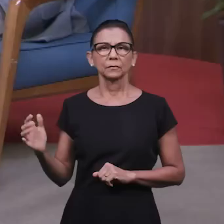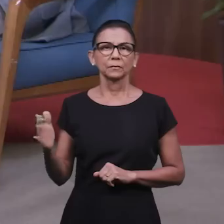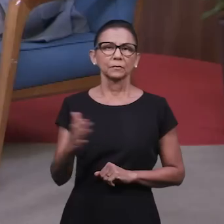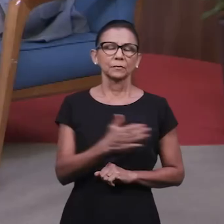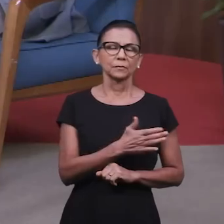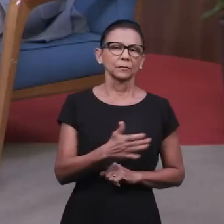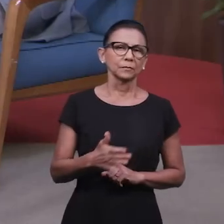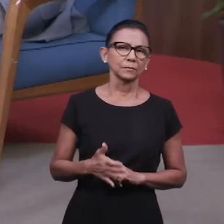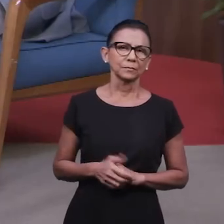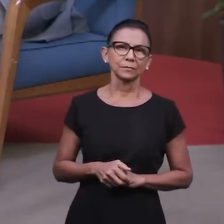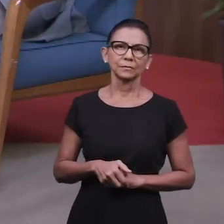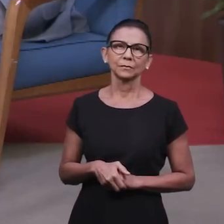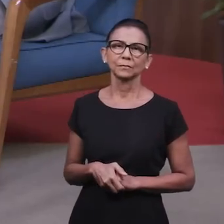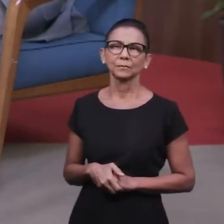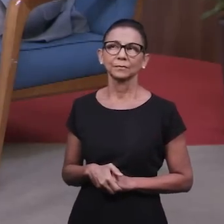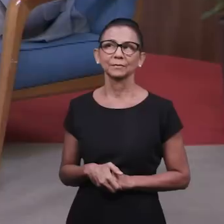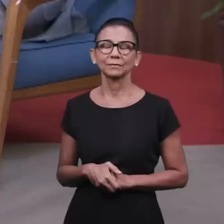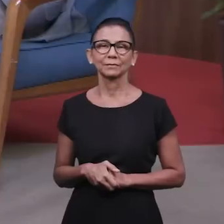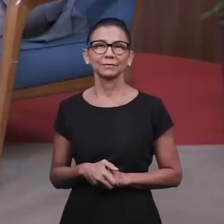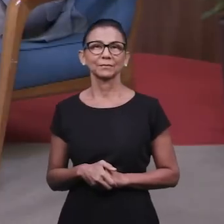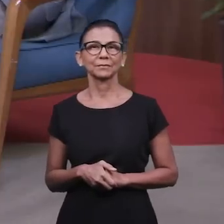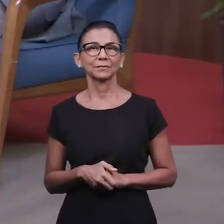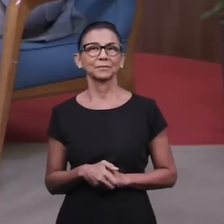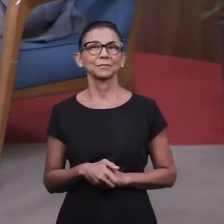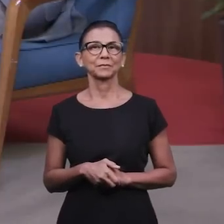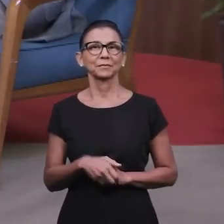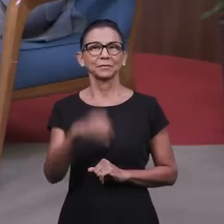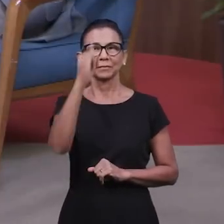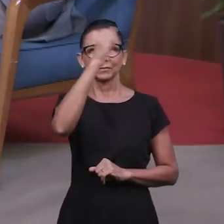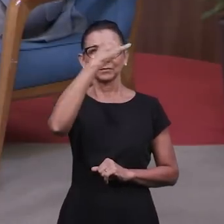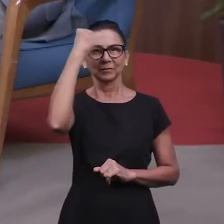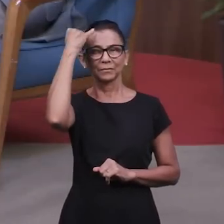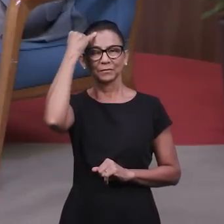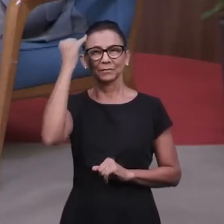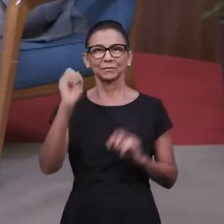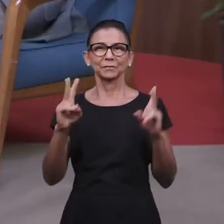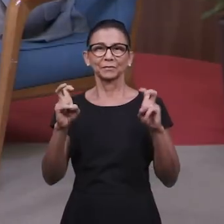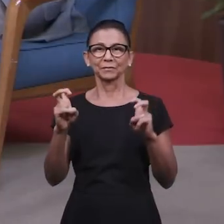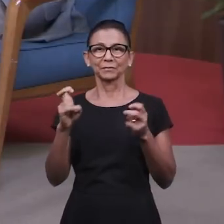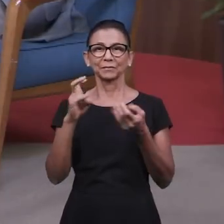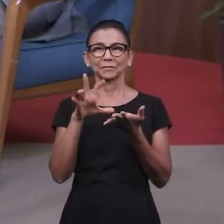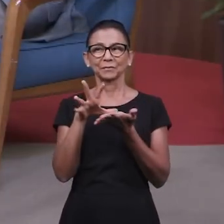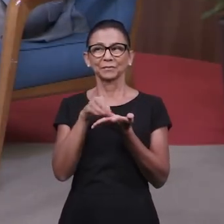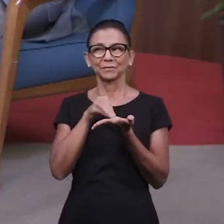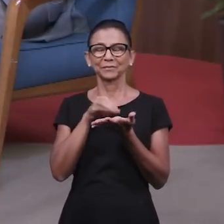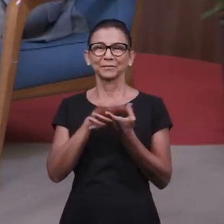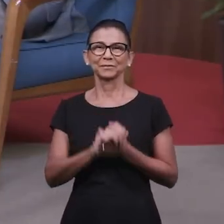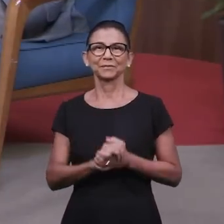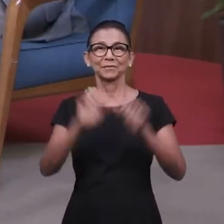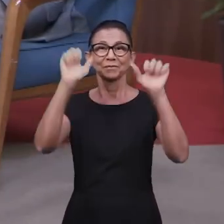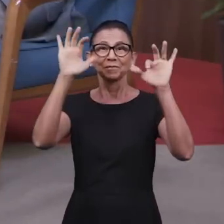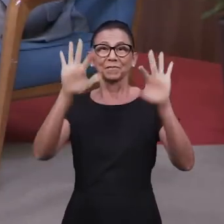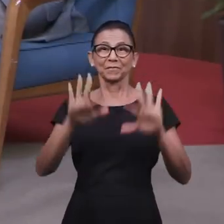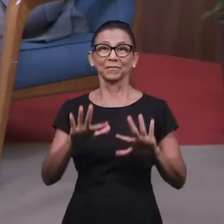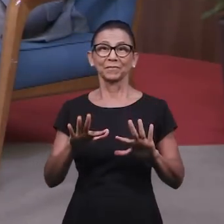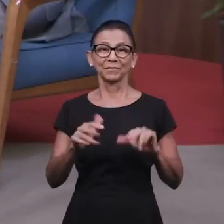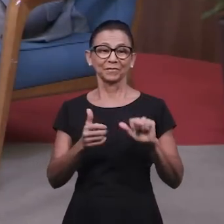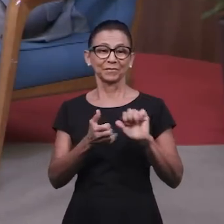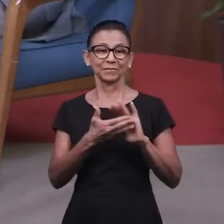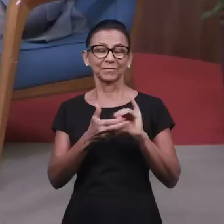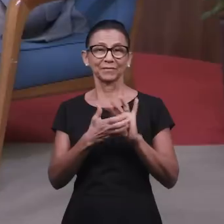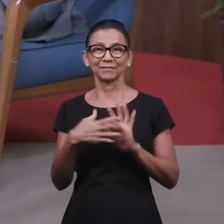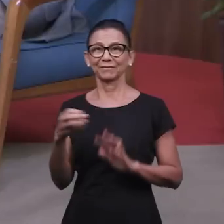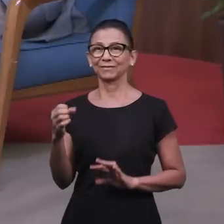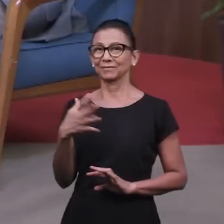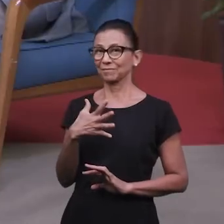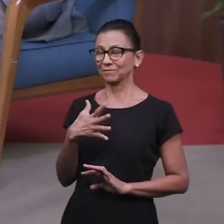Jesus. Vou falar agora igual ao nosso irmão Jorge Pessoa da Rádio Manaim. Que bênção! Hoje temos louvor